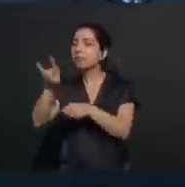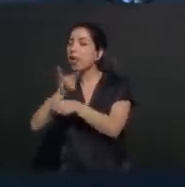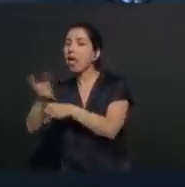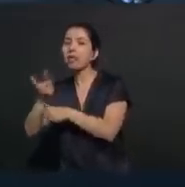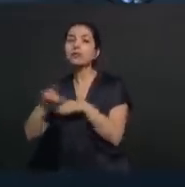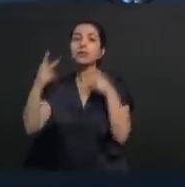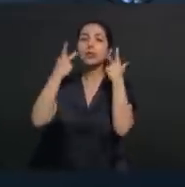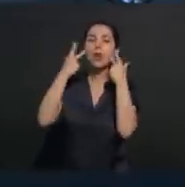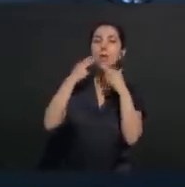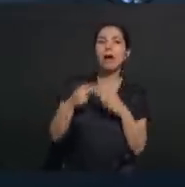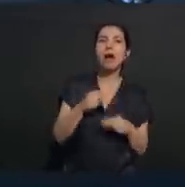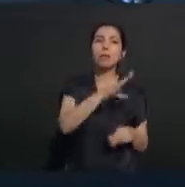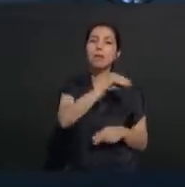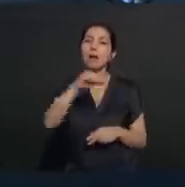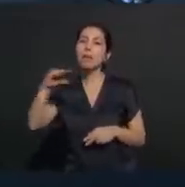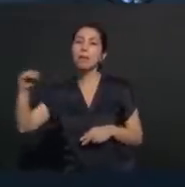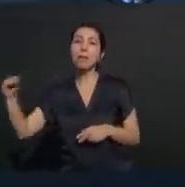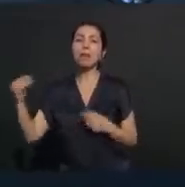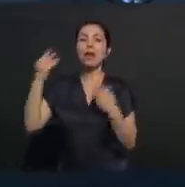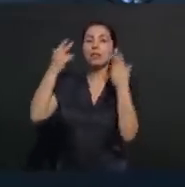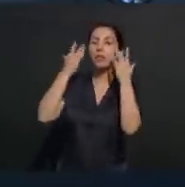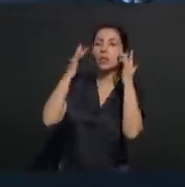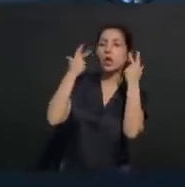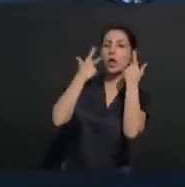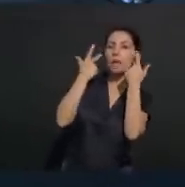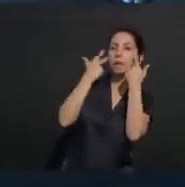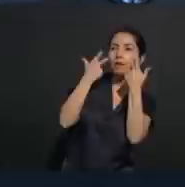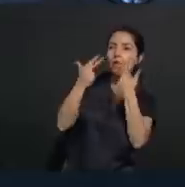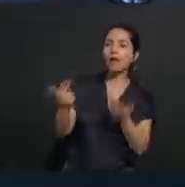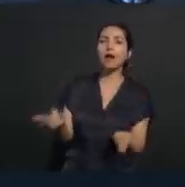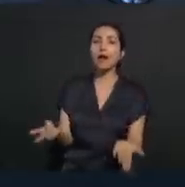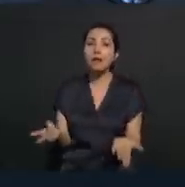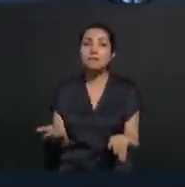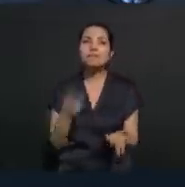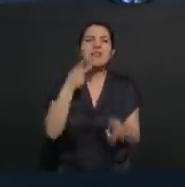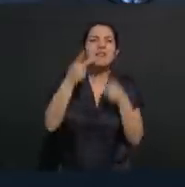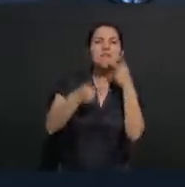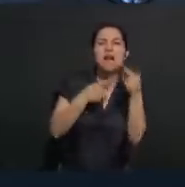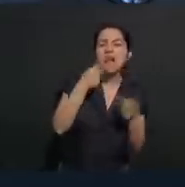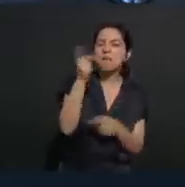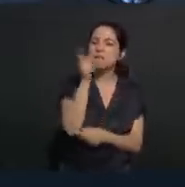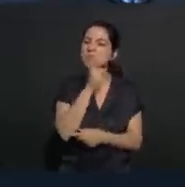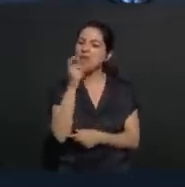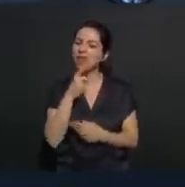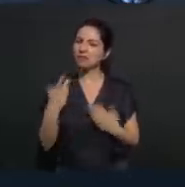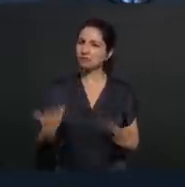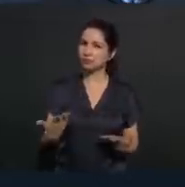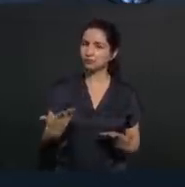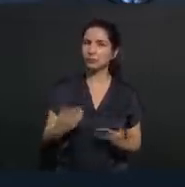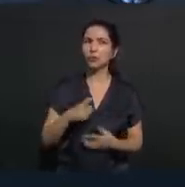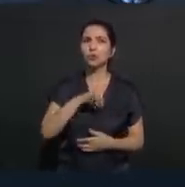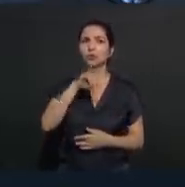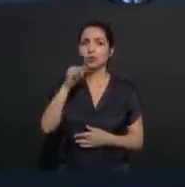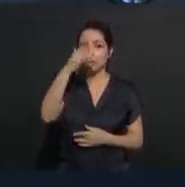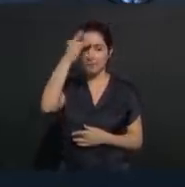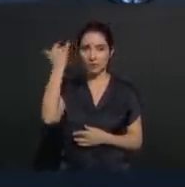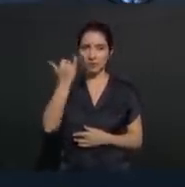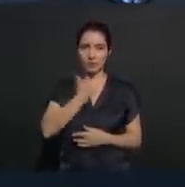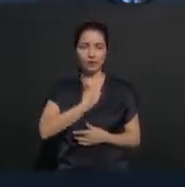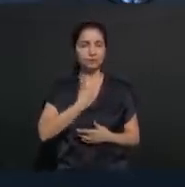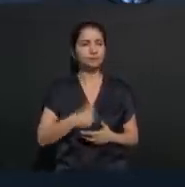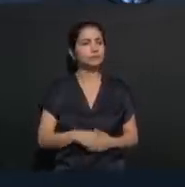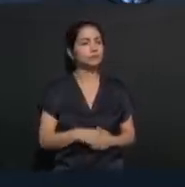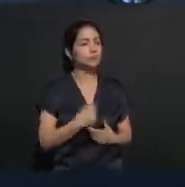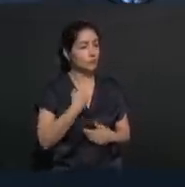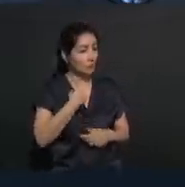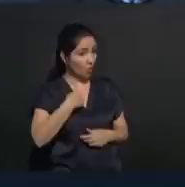contas, é natural prometer que vai e não vai, é natural falar e desfazer. Gente, outro dia uma pessoa falou comigo assim: eu vou estar lá